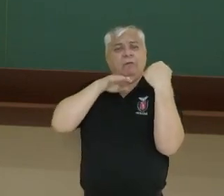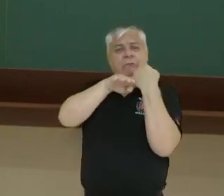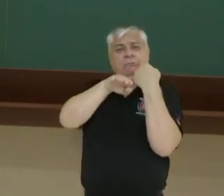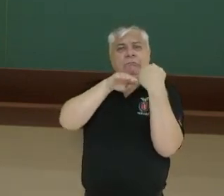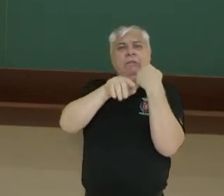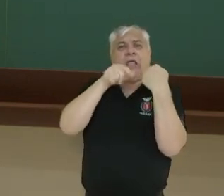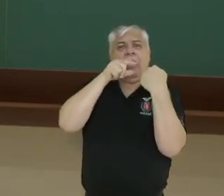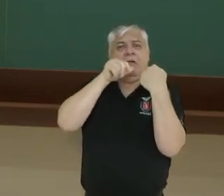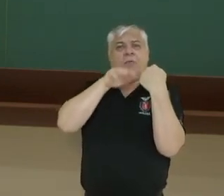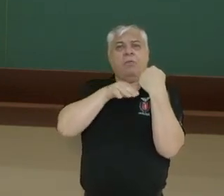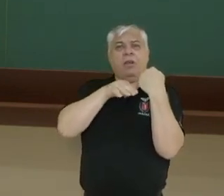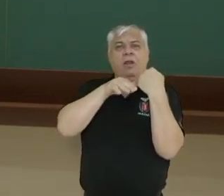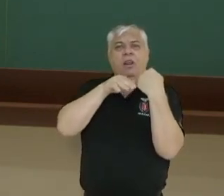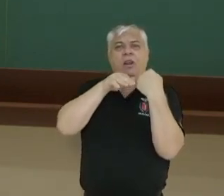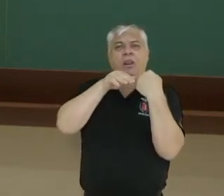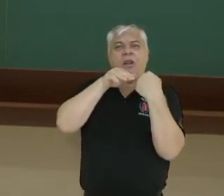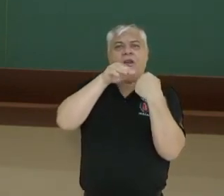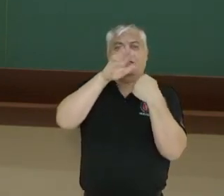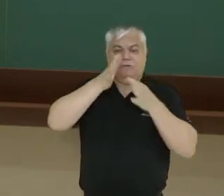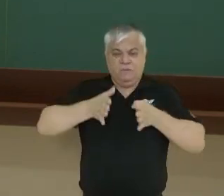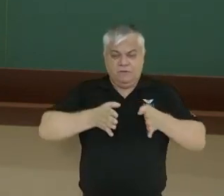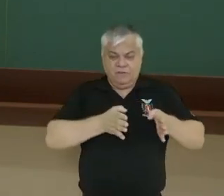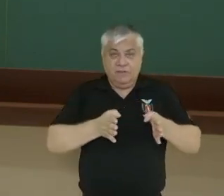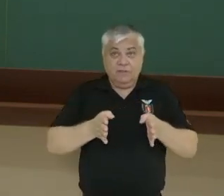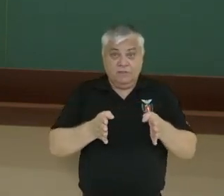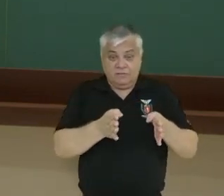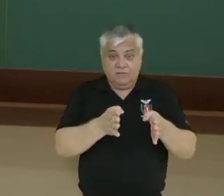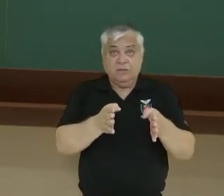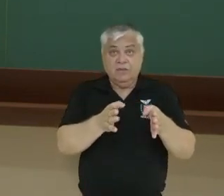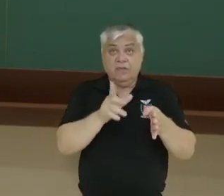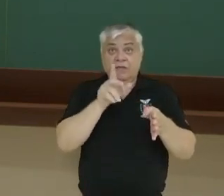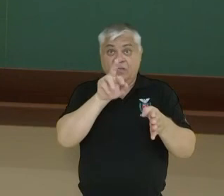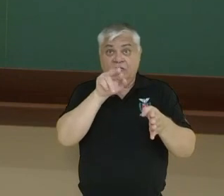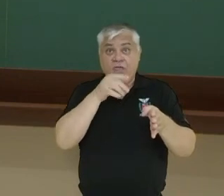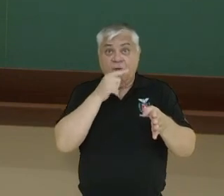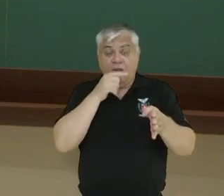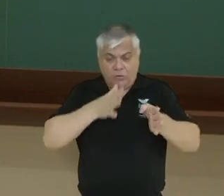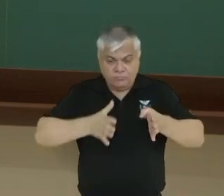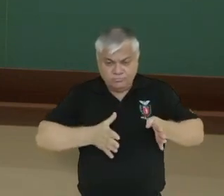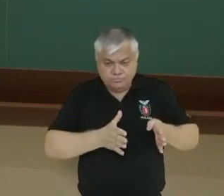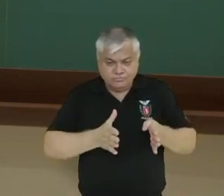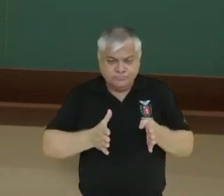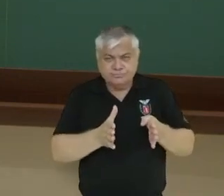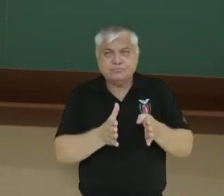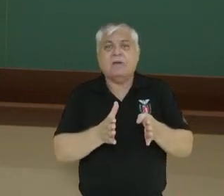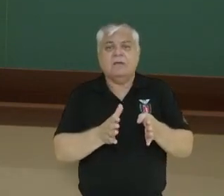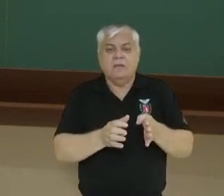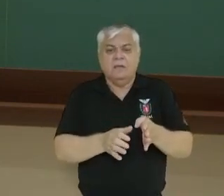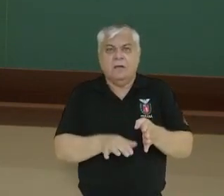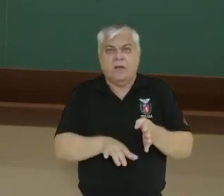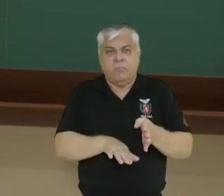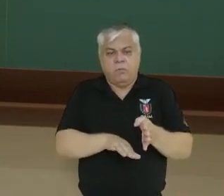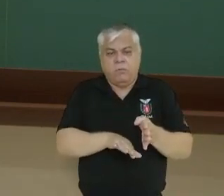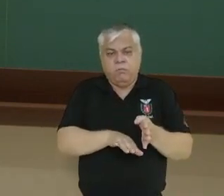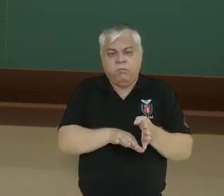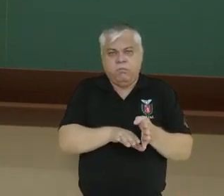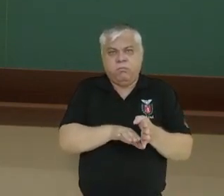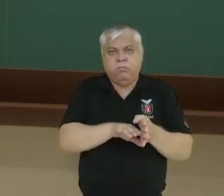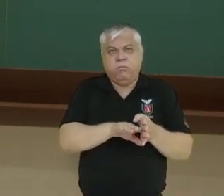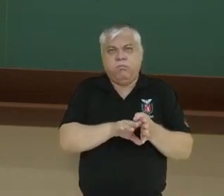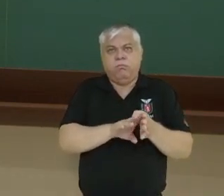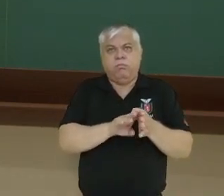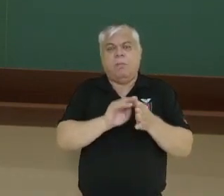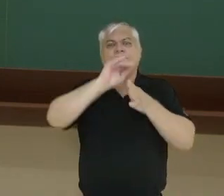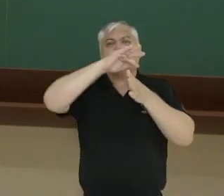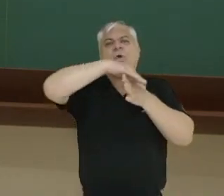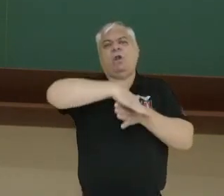solo. Aí os rios vão ser canalizados muitas vezes, ficam naquele canal menor, aquilo vai encher muito rápido e vai provocar